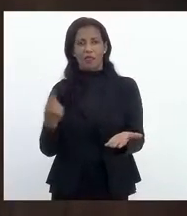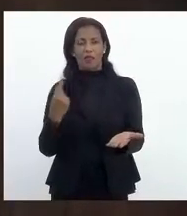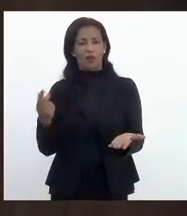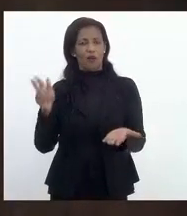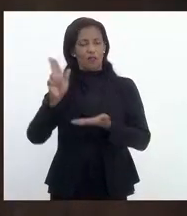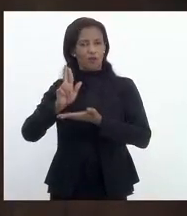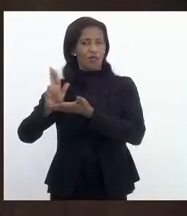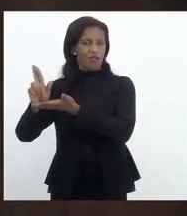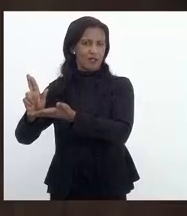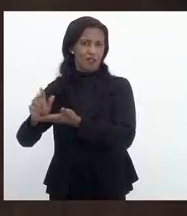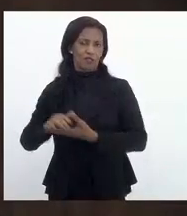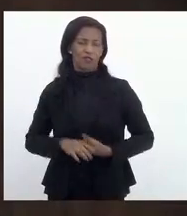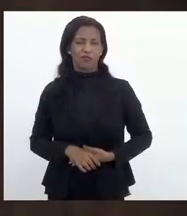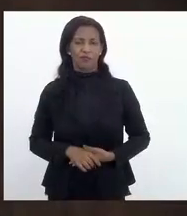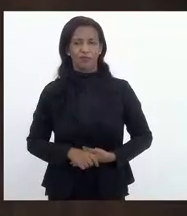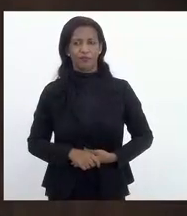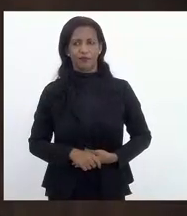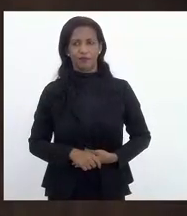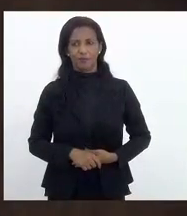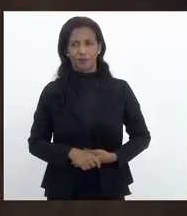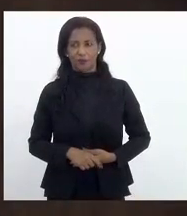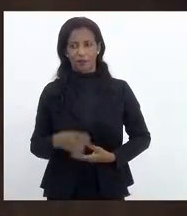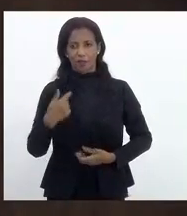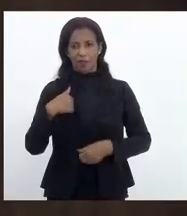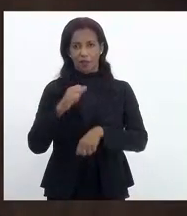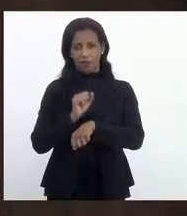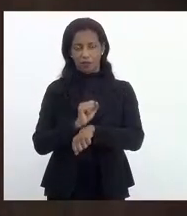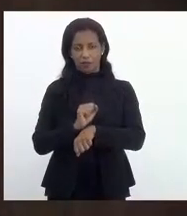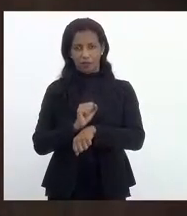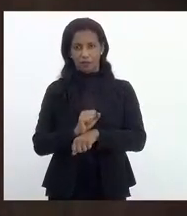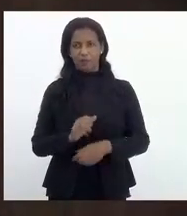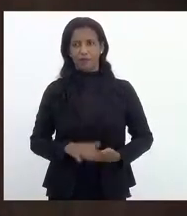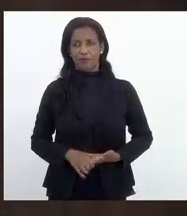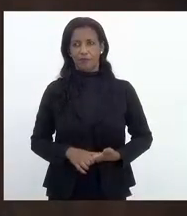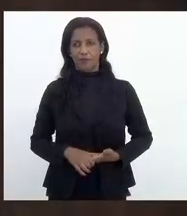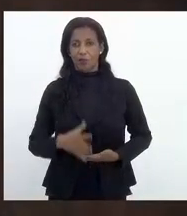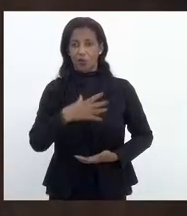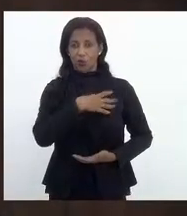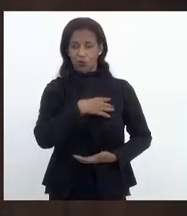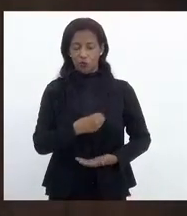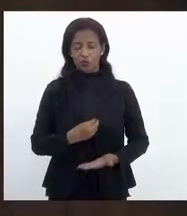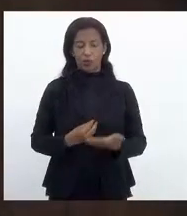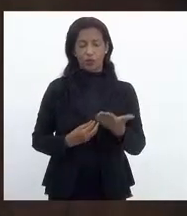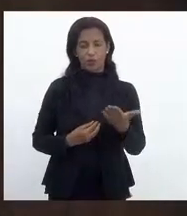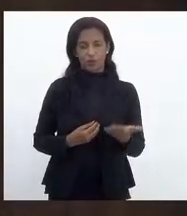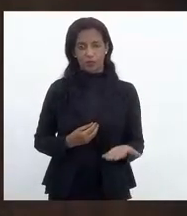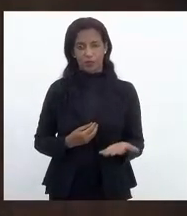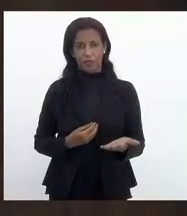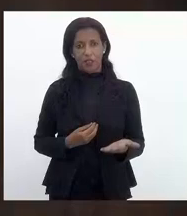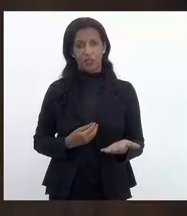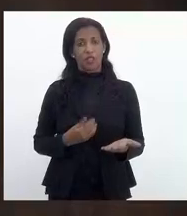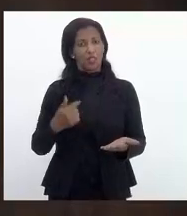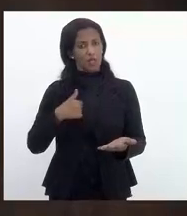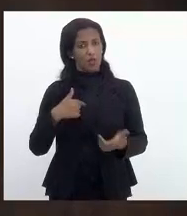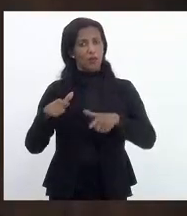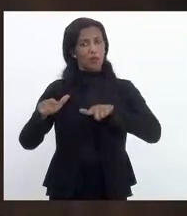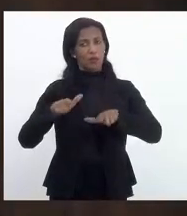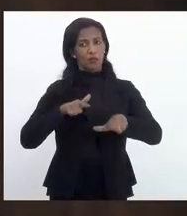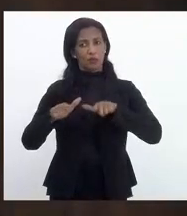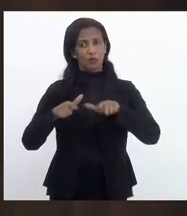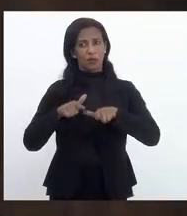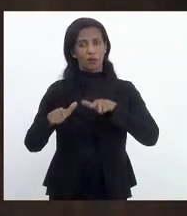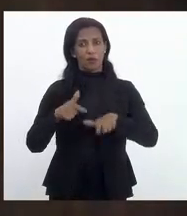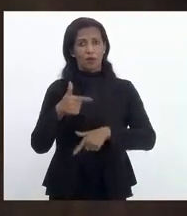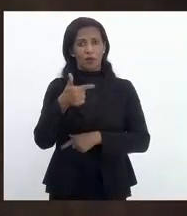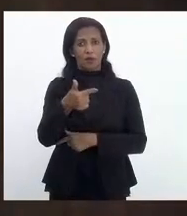universidade eu espero com os filhos de vocês e eu vou trabalhar